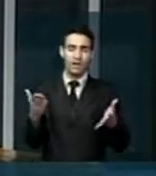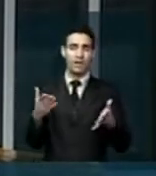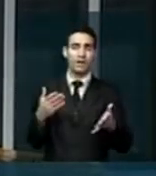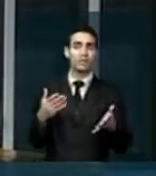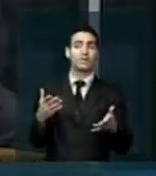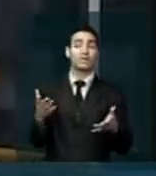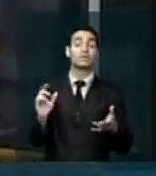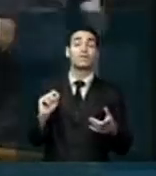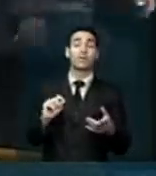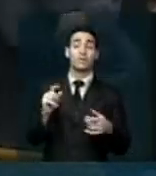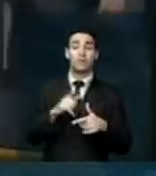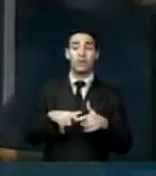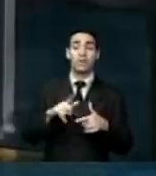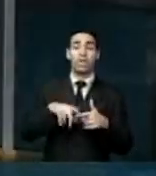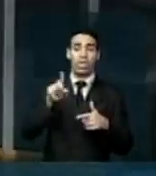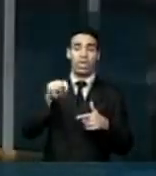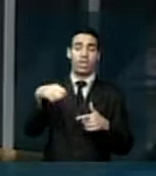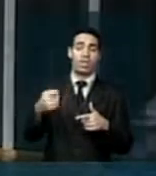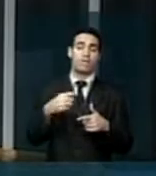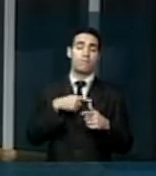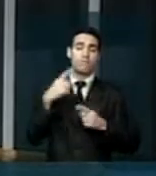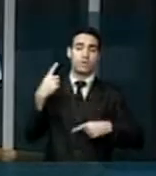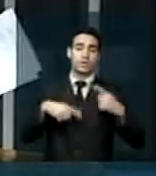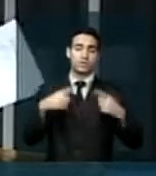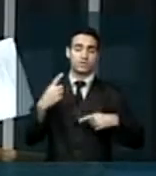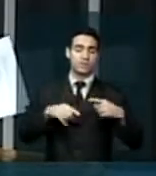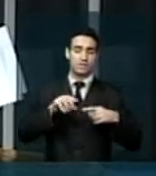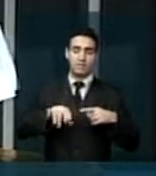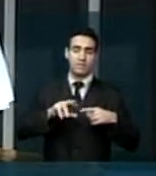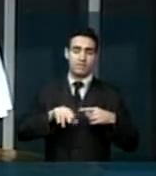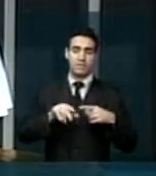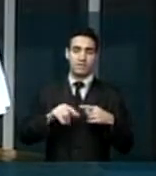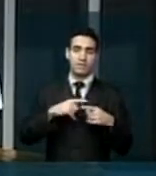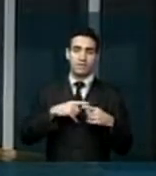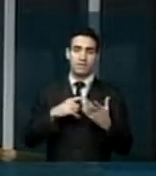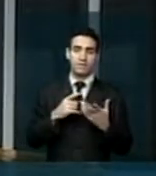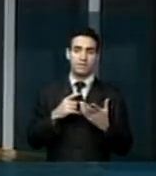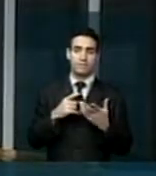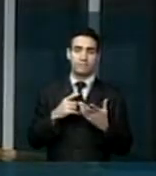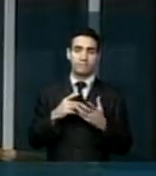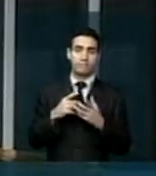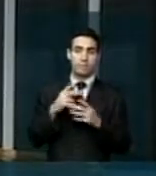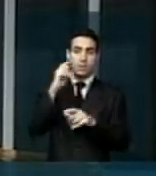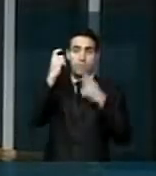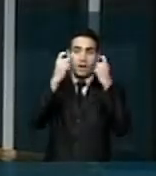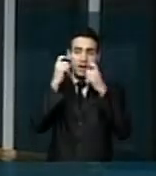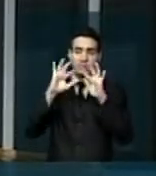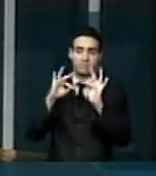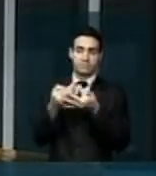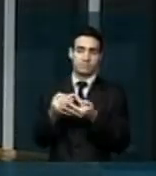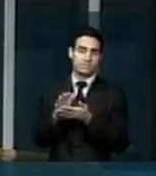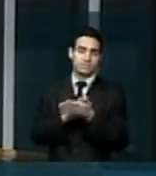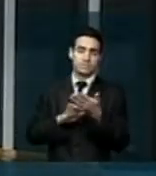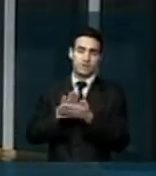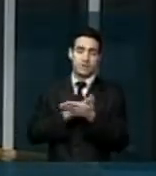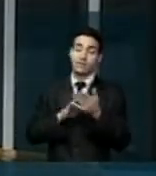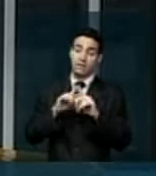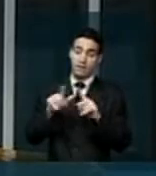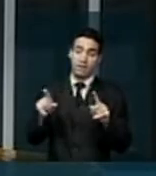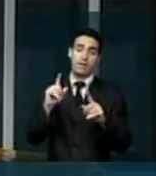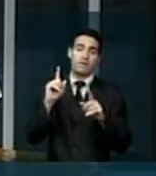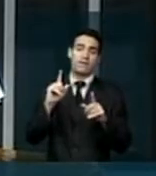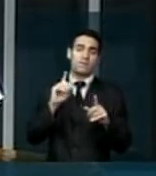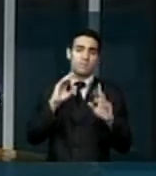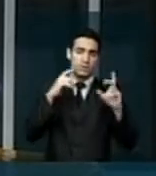mais política do que qualquer outro assunto, porque isso não pode ser tomado como